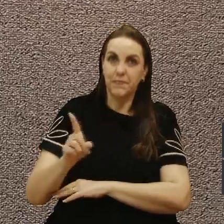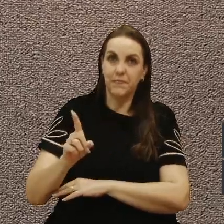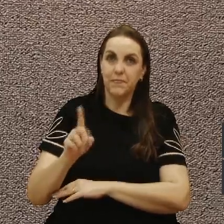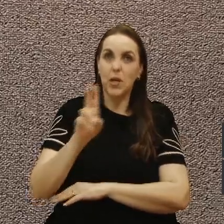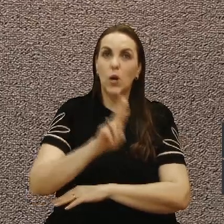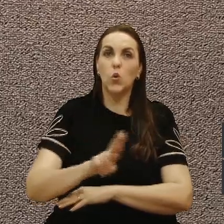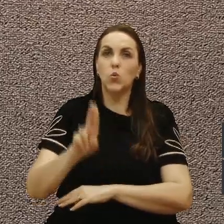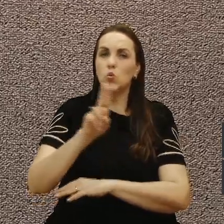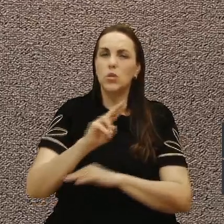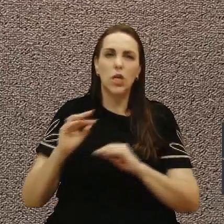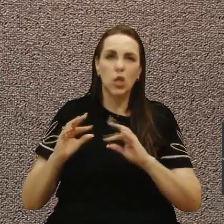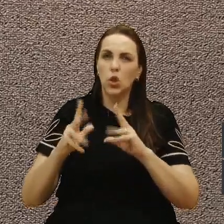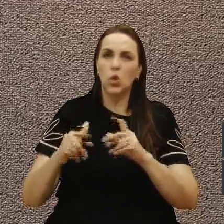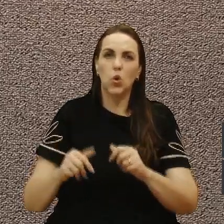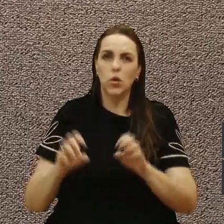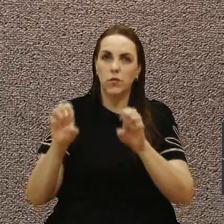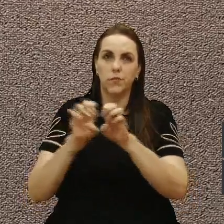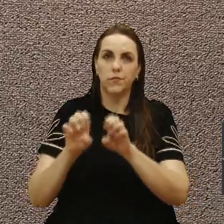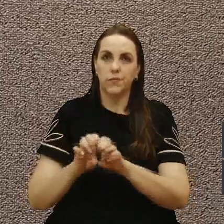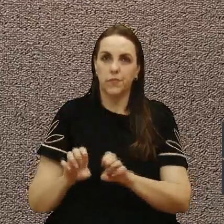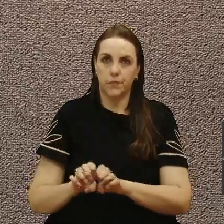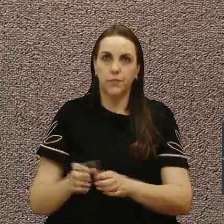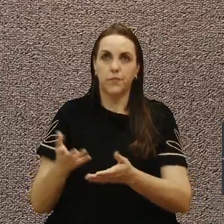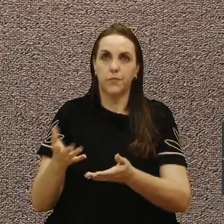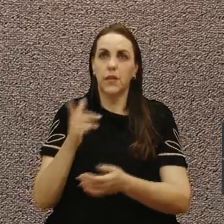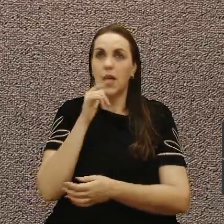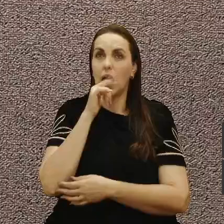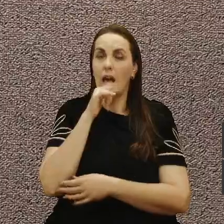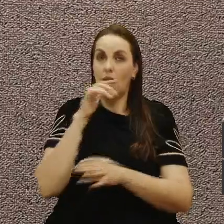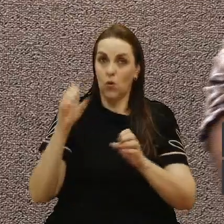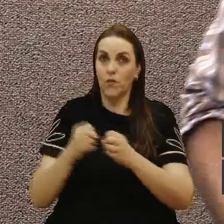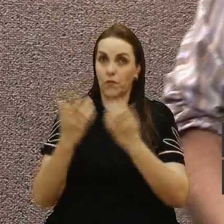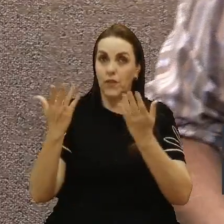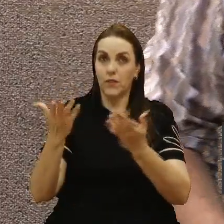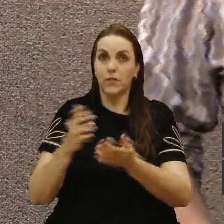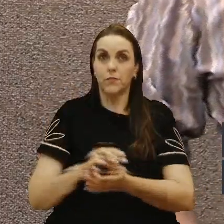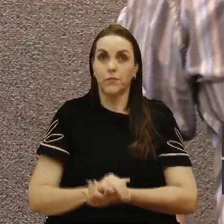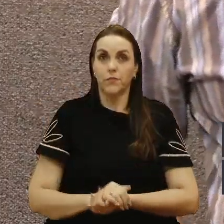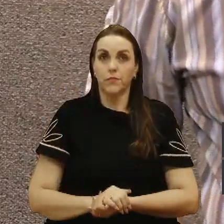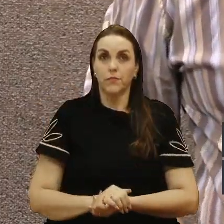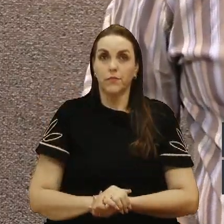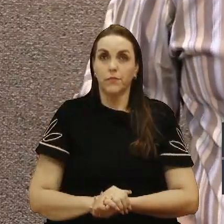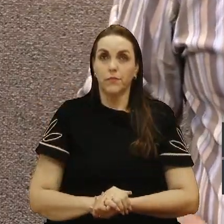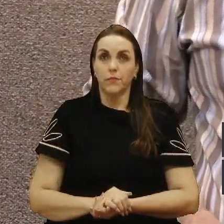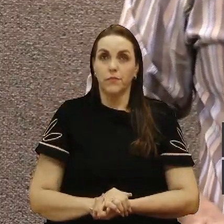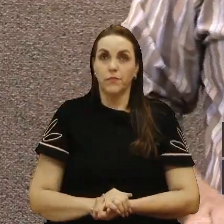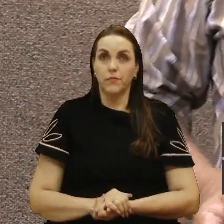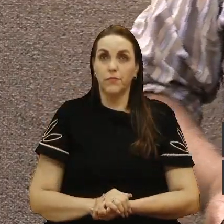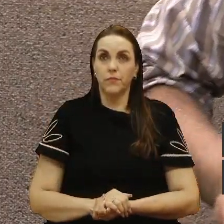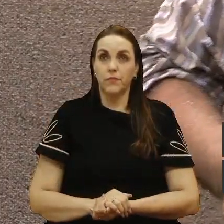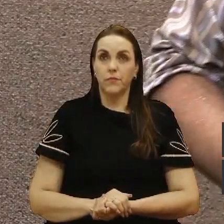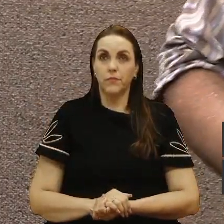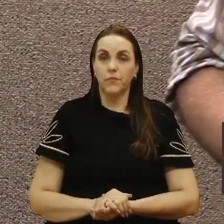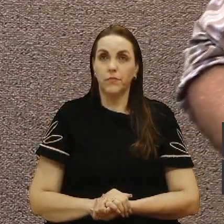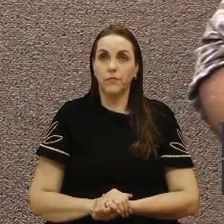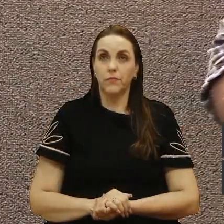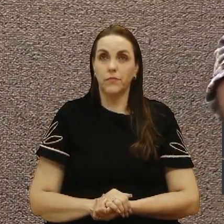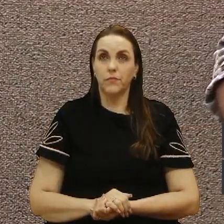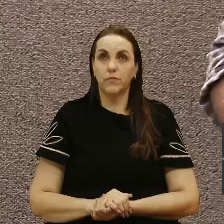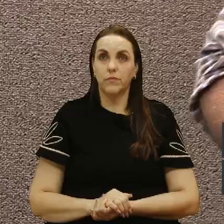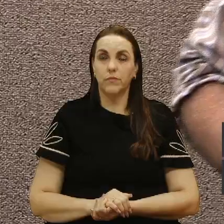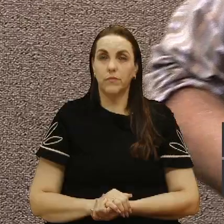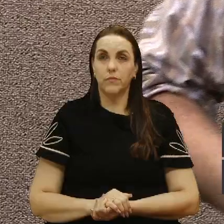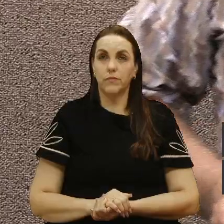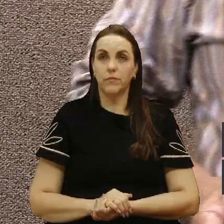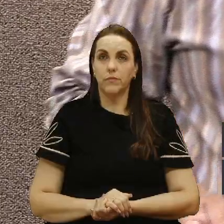usufruindo de toda a estrutura do Aquafest. Isso é muito bom. Eu, seguido, presidente Wagner